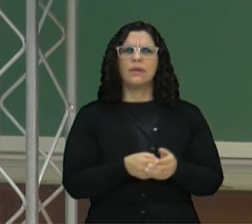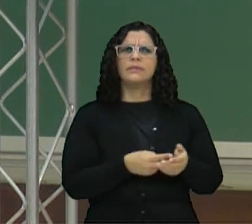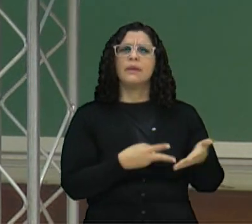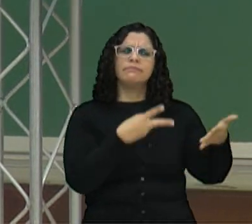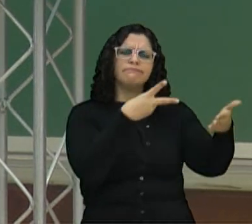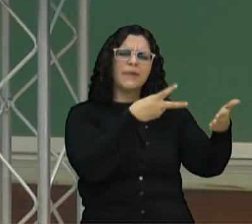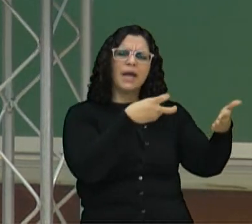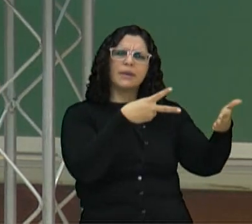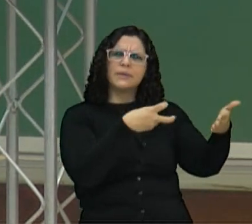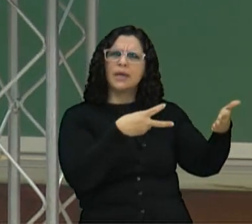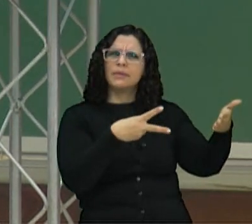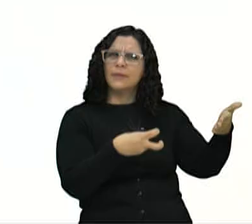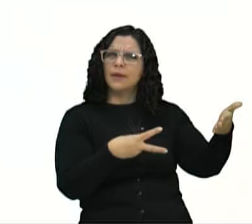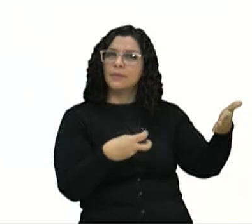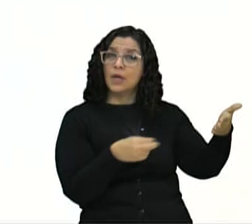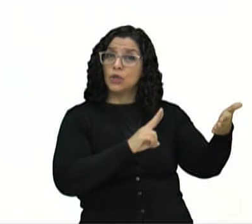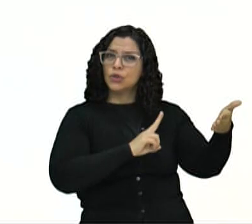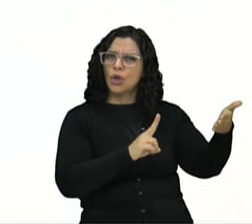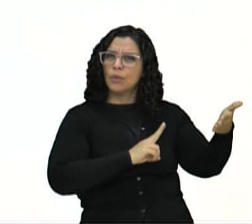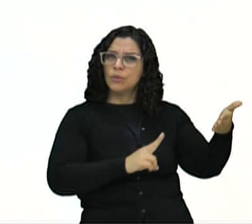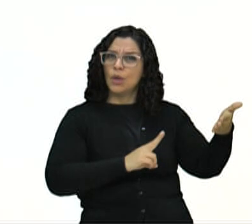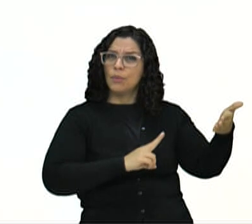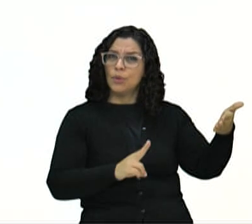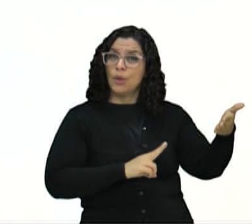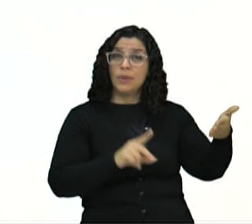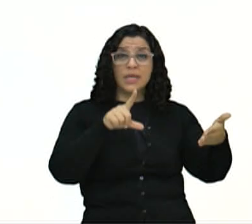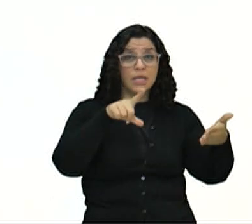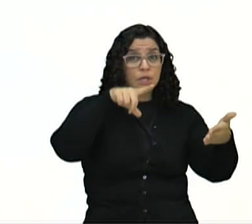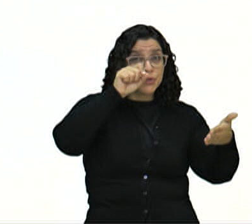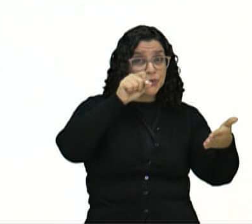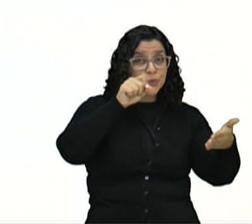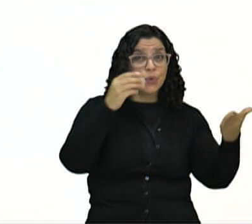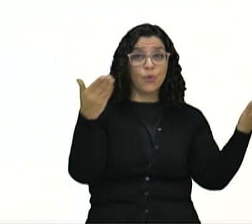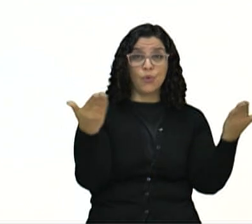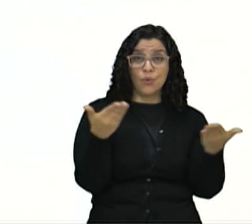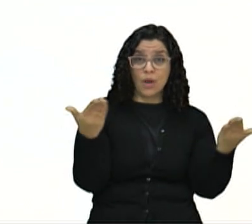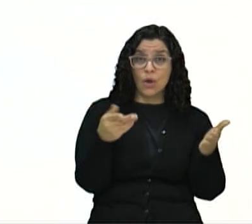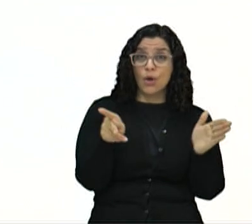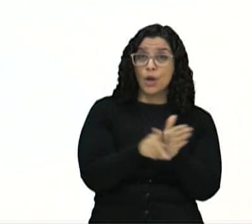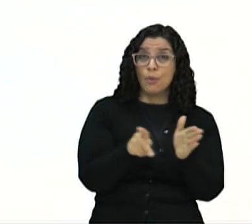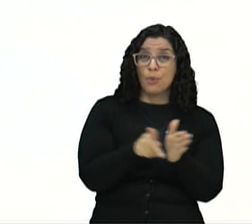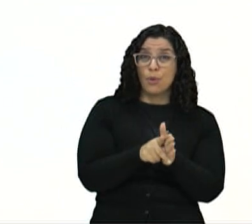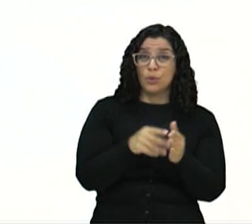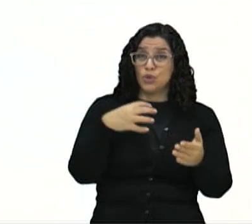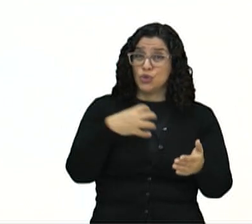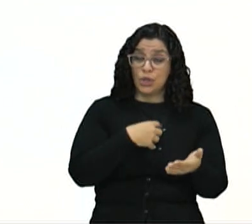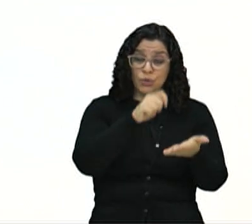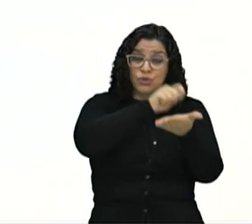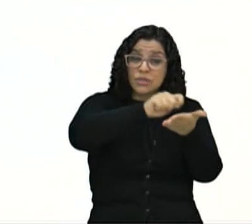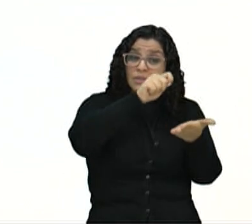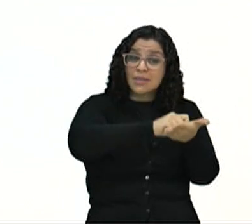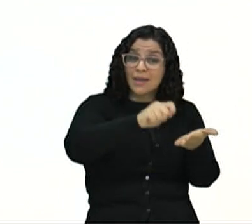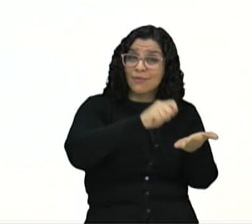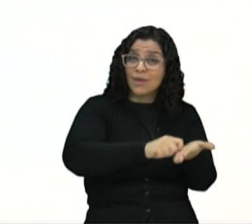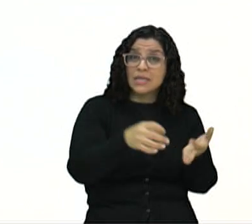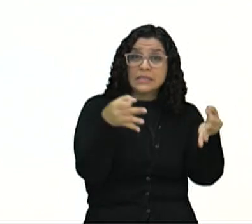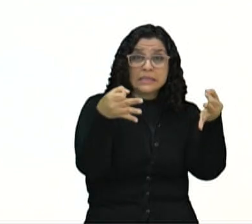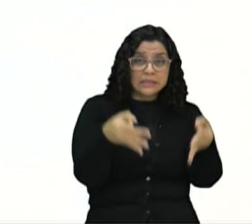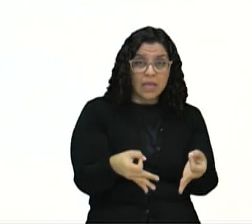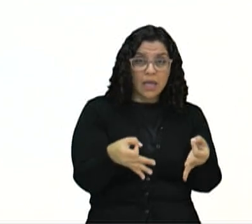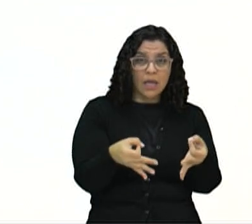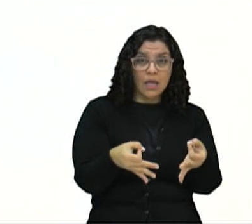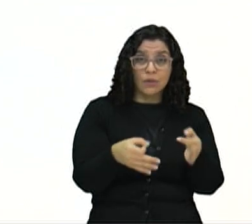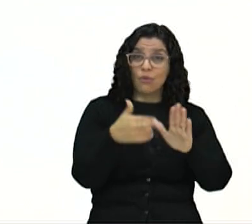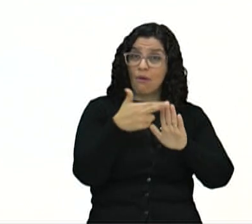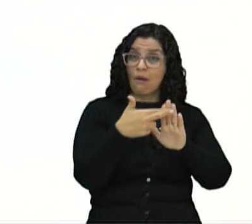nomes científicos abaixo e assinale a alternativa cuja escrita está correta, seguindo